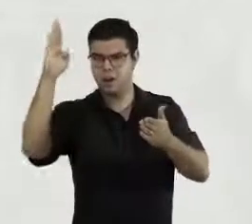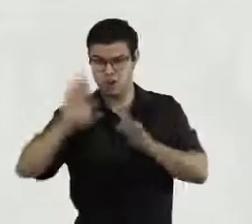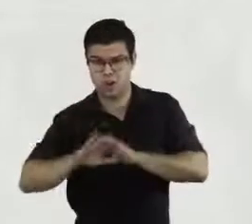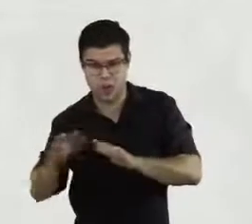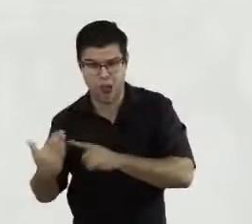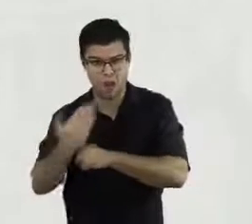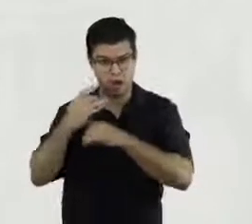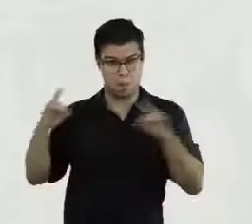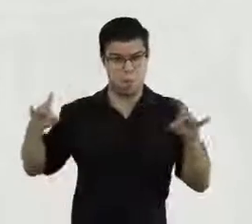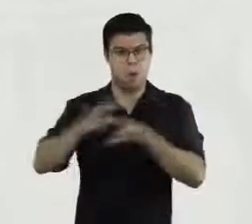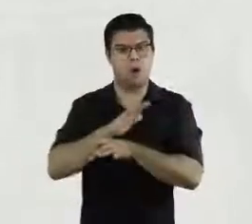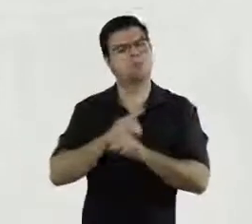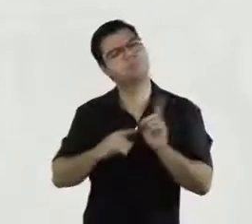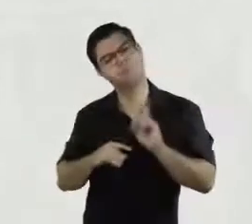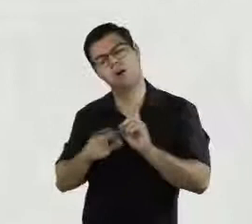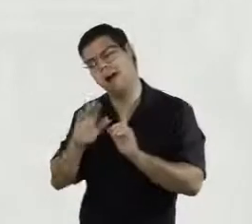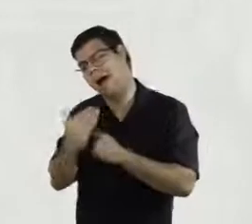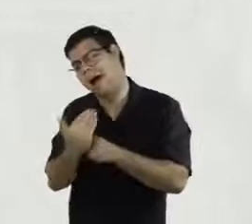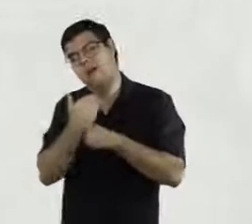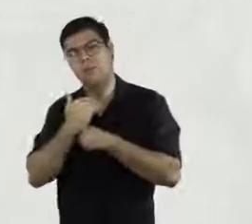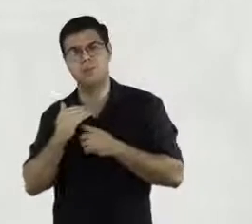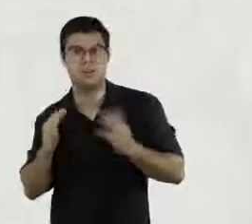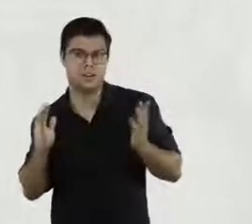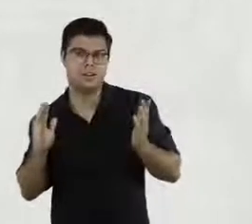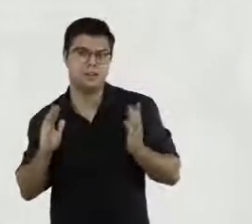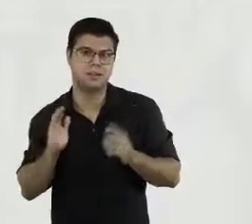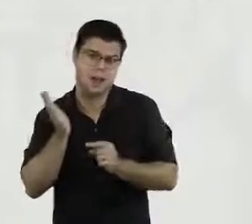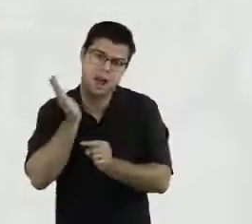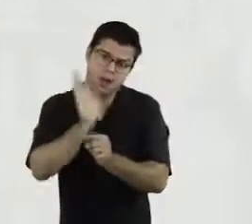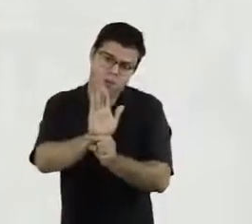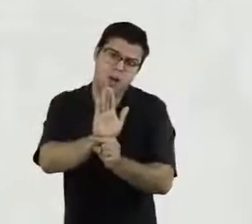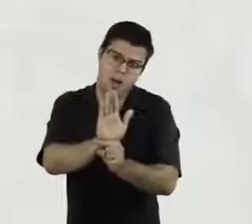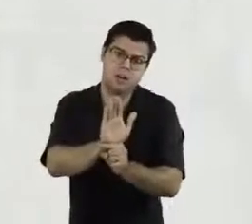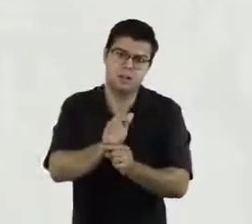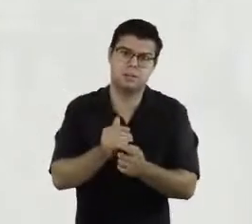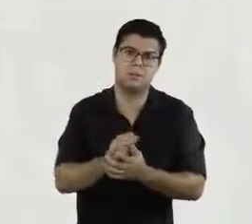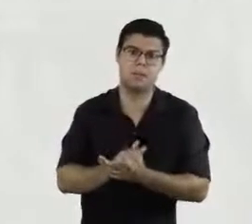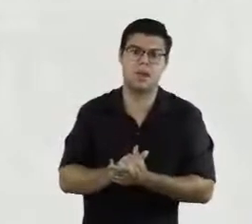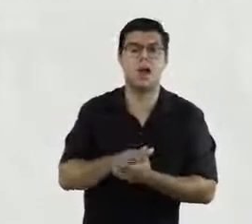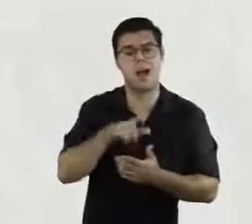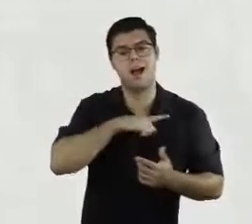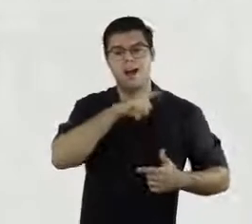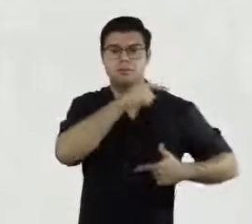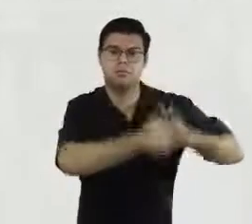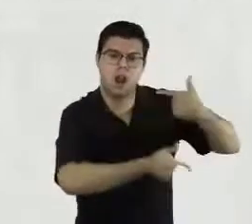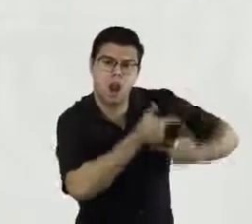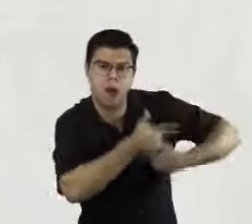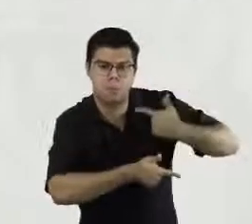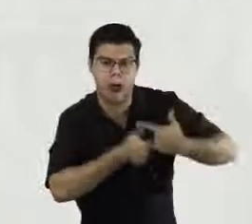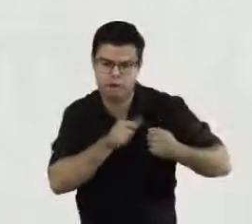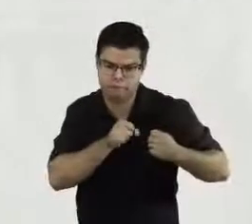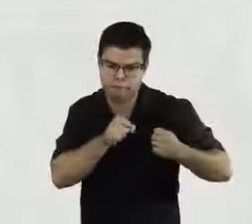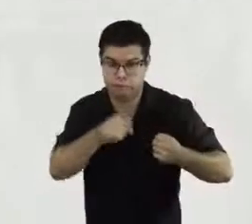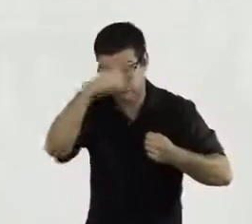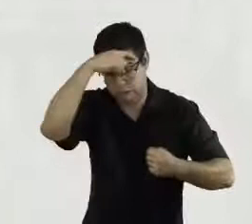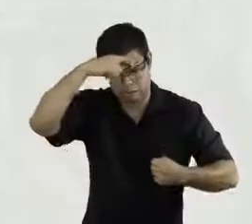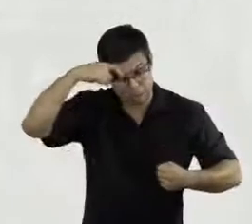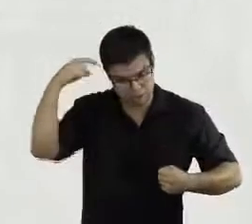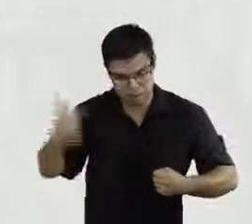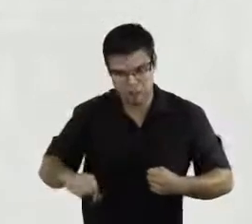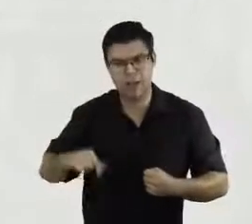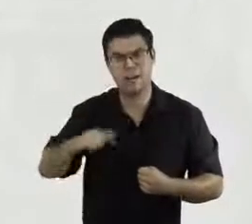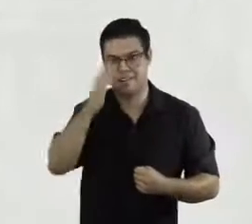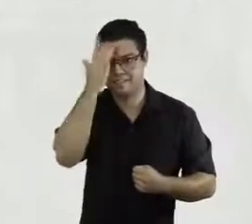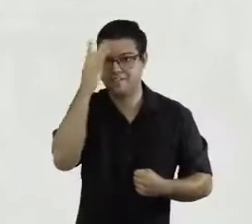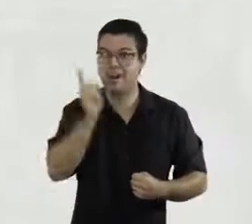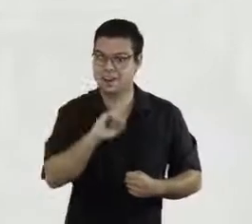do sistema de informação científica, mas ajudaria, né? Que é um trabalho árduo, né? Não é um